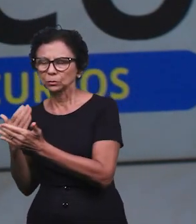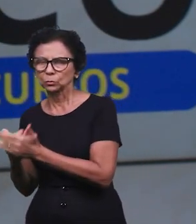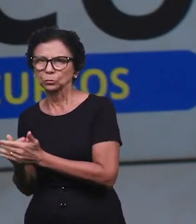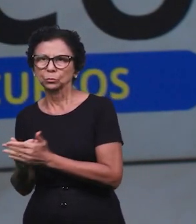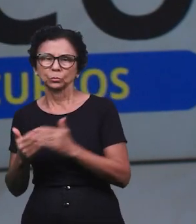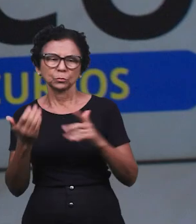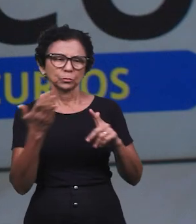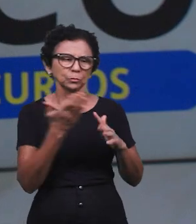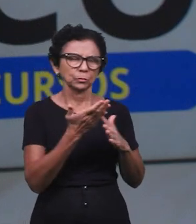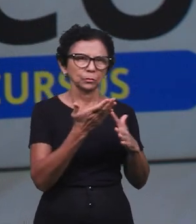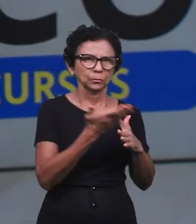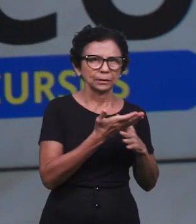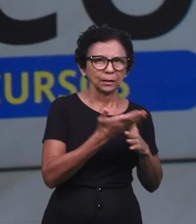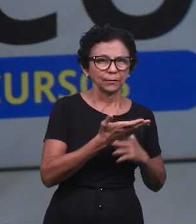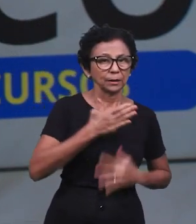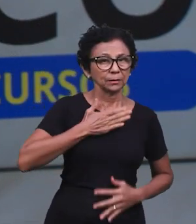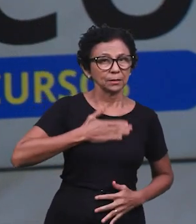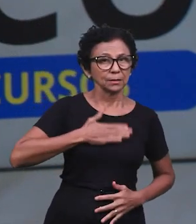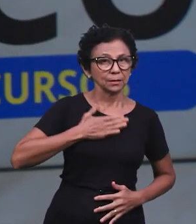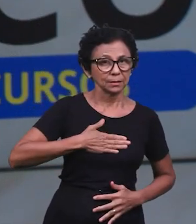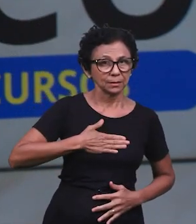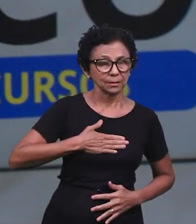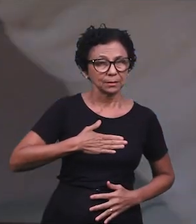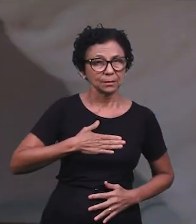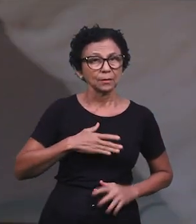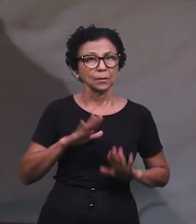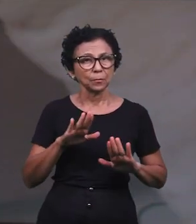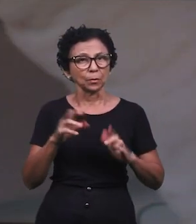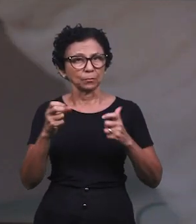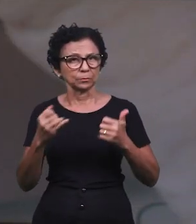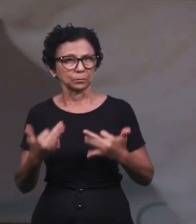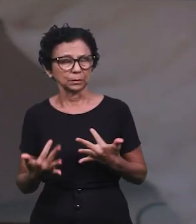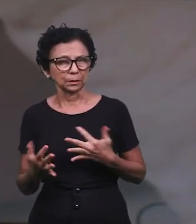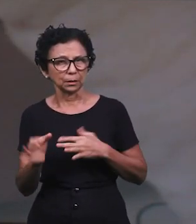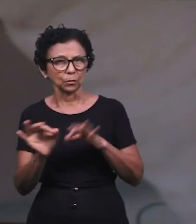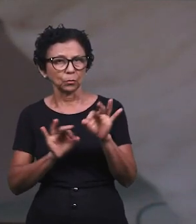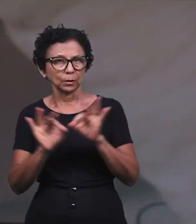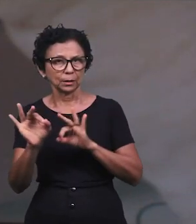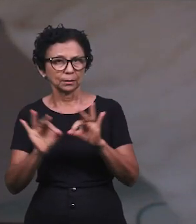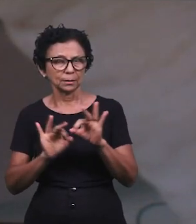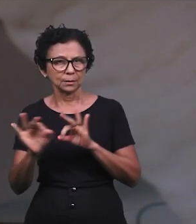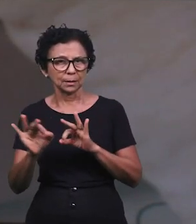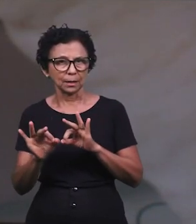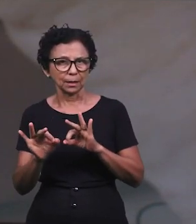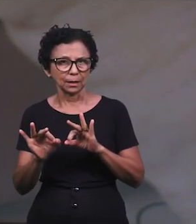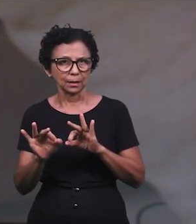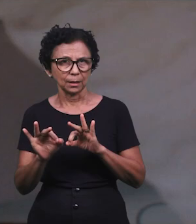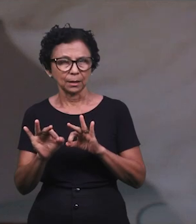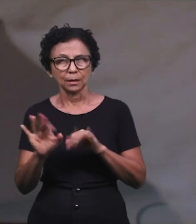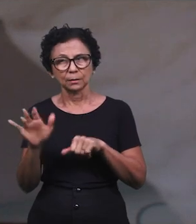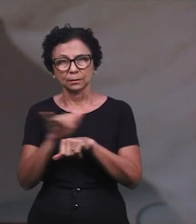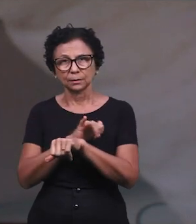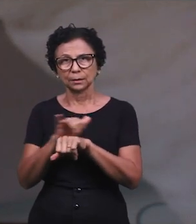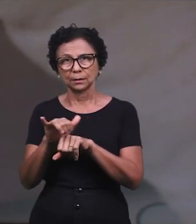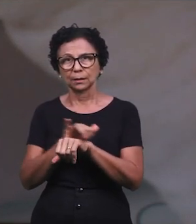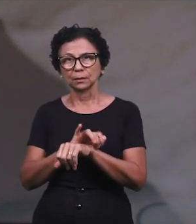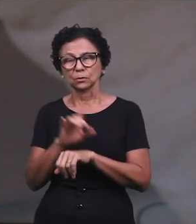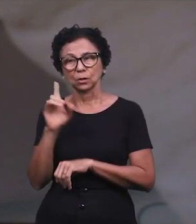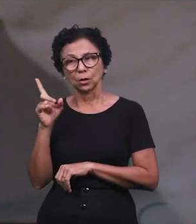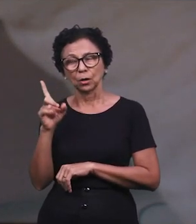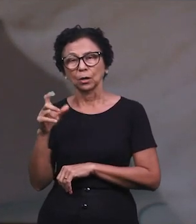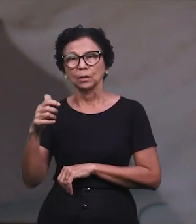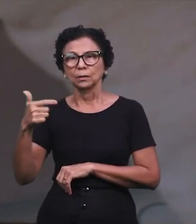para descansar, tá bom? Então, basicamente, como que seria a organização aqui utilizando o método Pomodoro? Ó, você